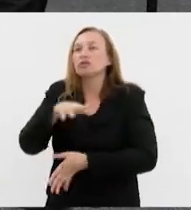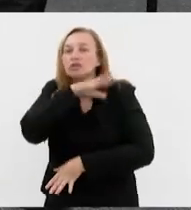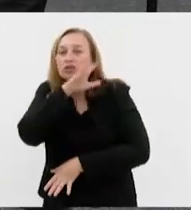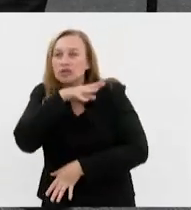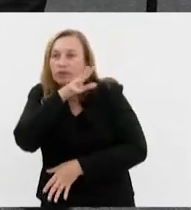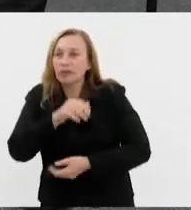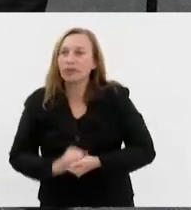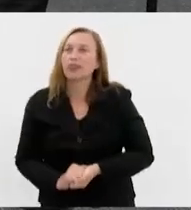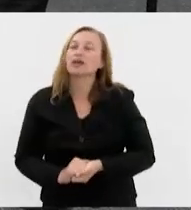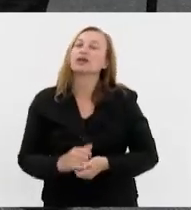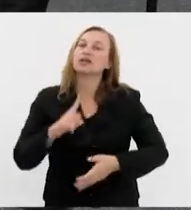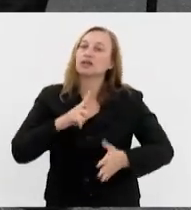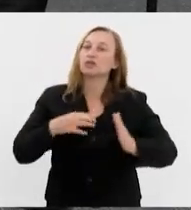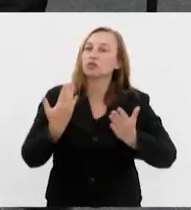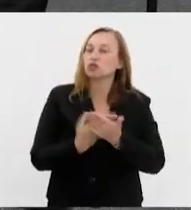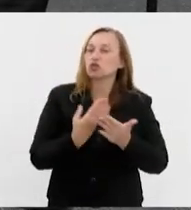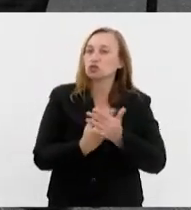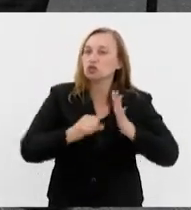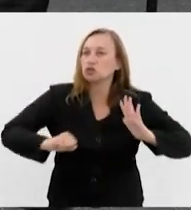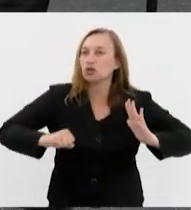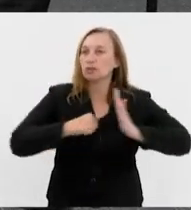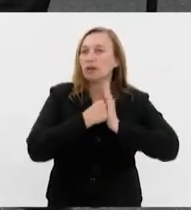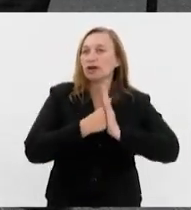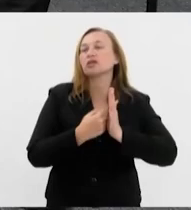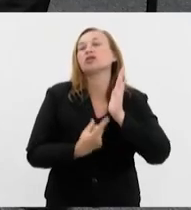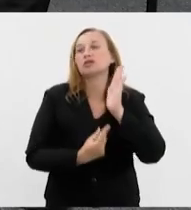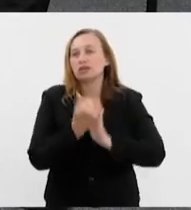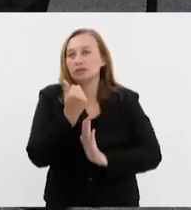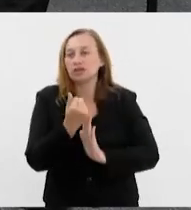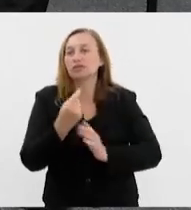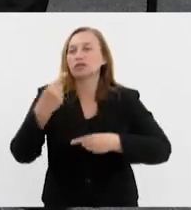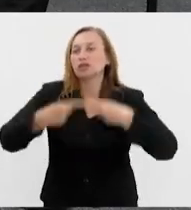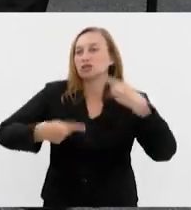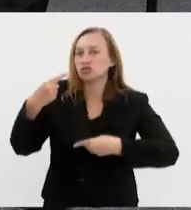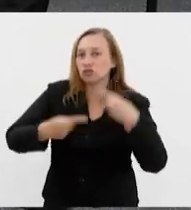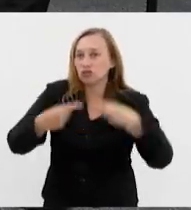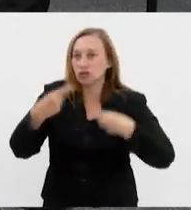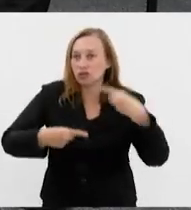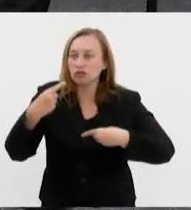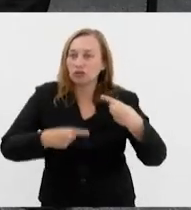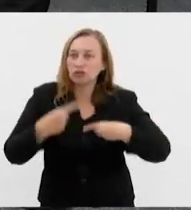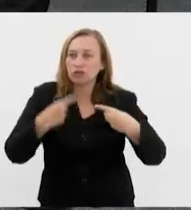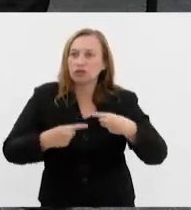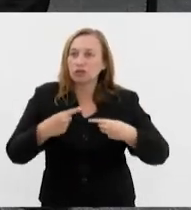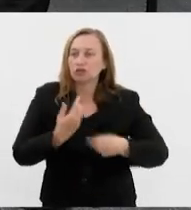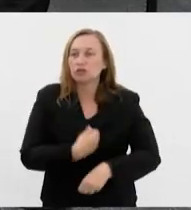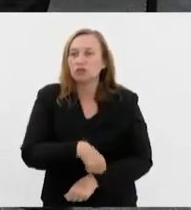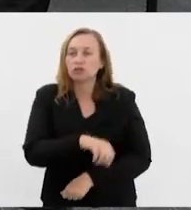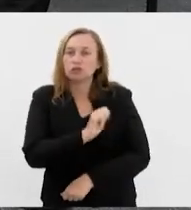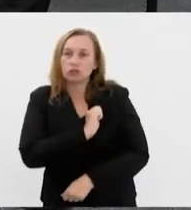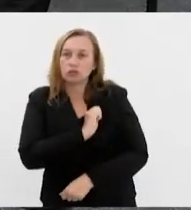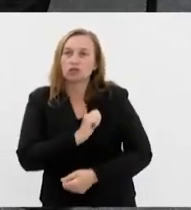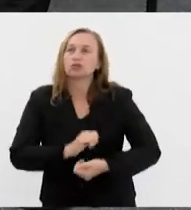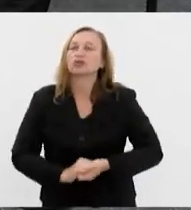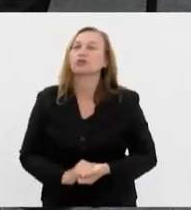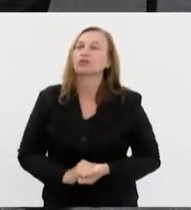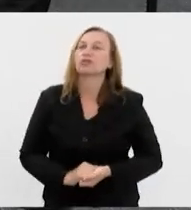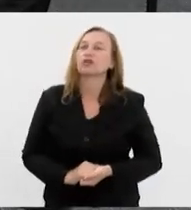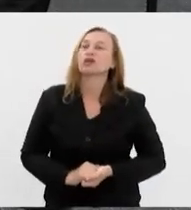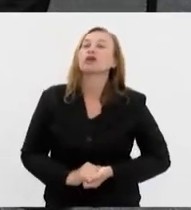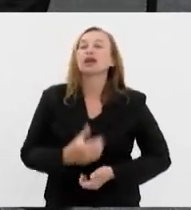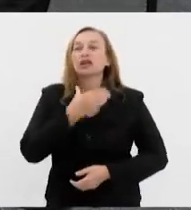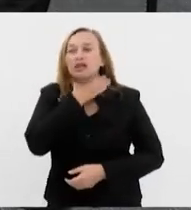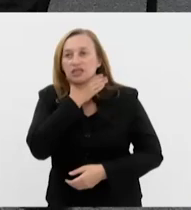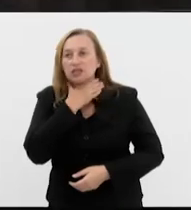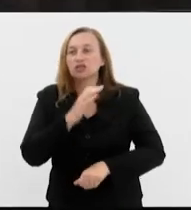que a gente tenha um estudo de impacto orçamentário e financeiro para fazer uma discussão à luz do regime de recuperação fiscal, à luz da crise que o Estado do Rio de Janeiro